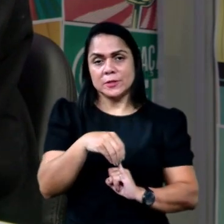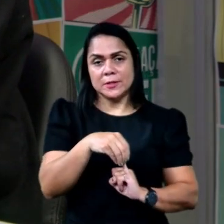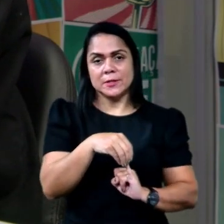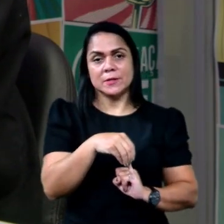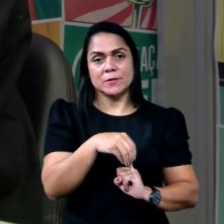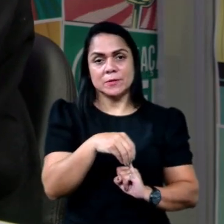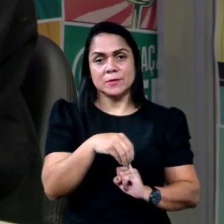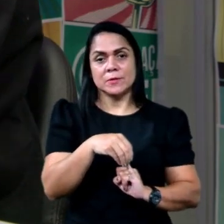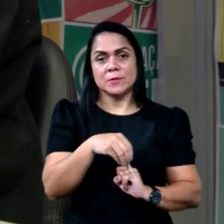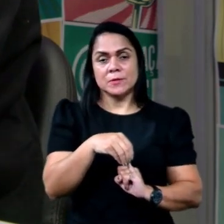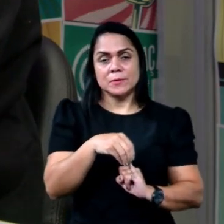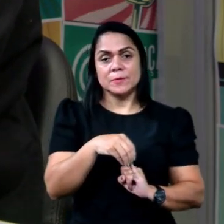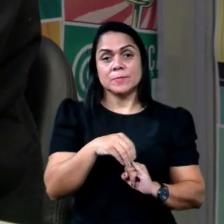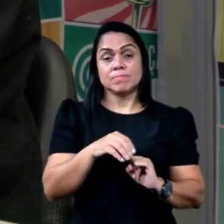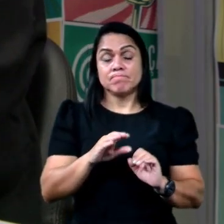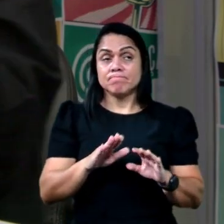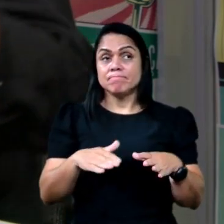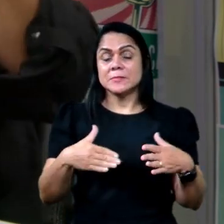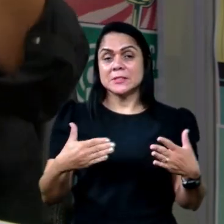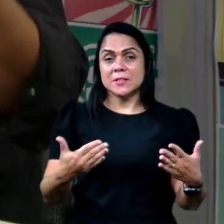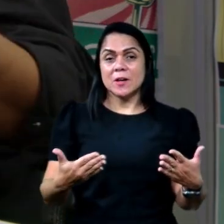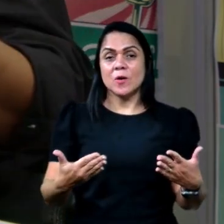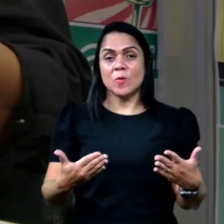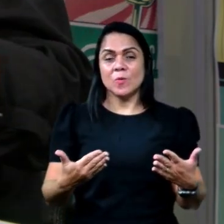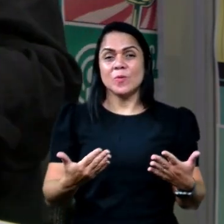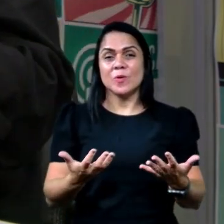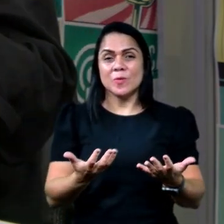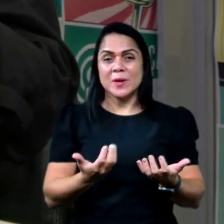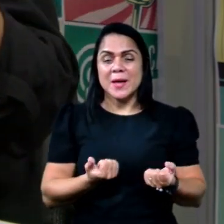essa talvez seja a minha próxima busca